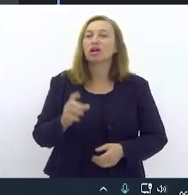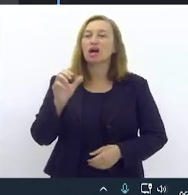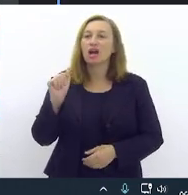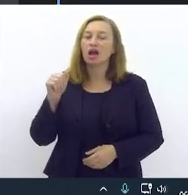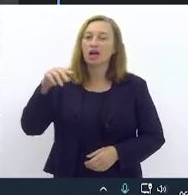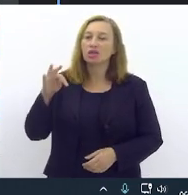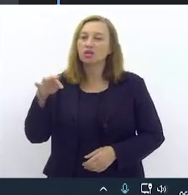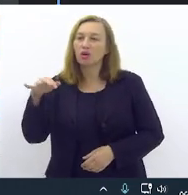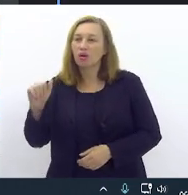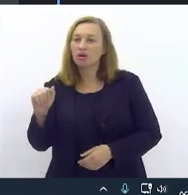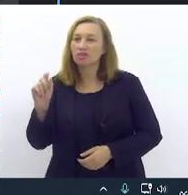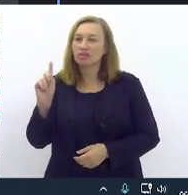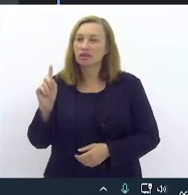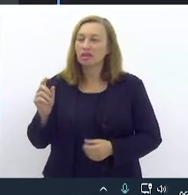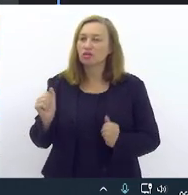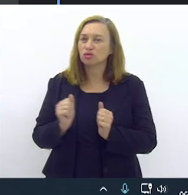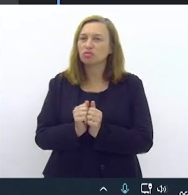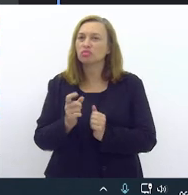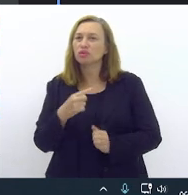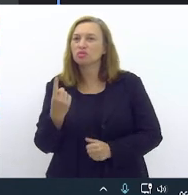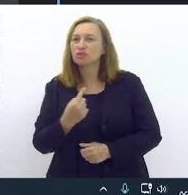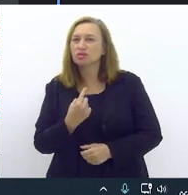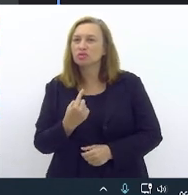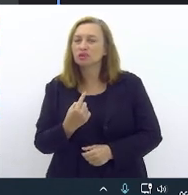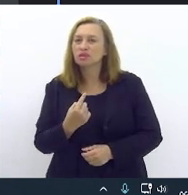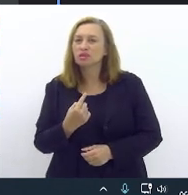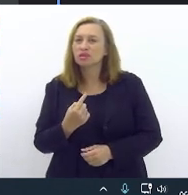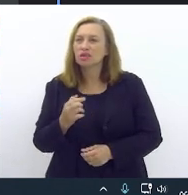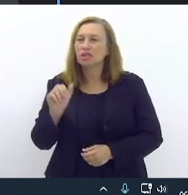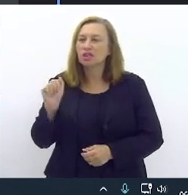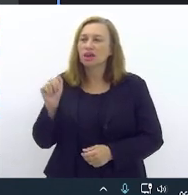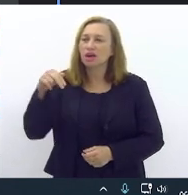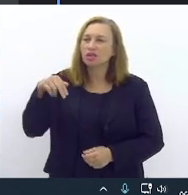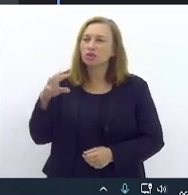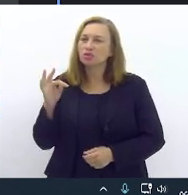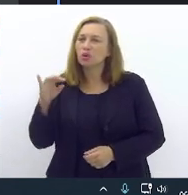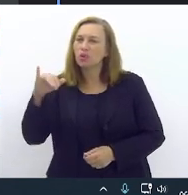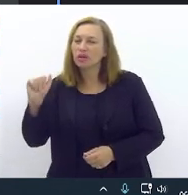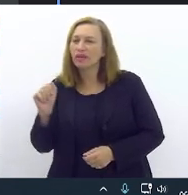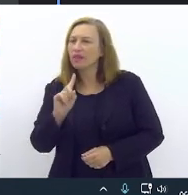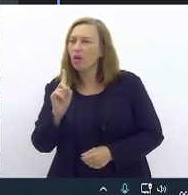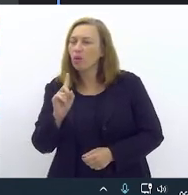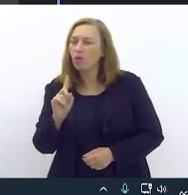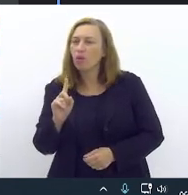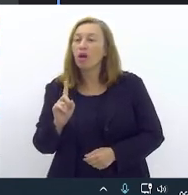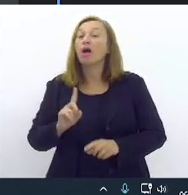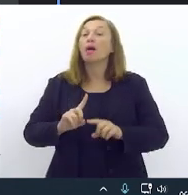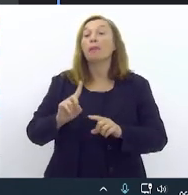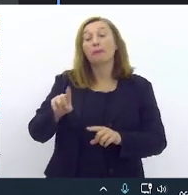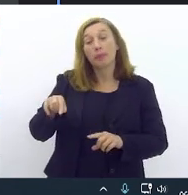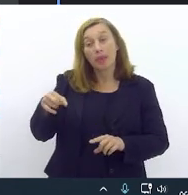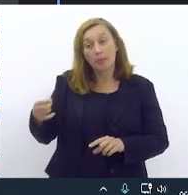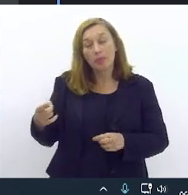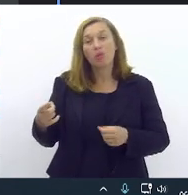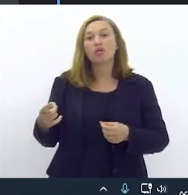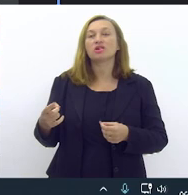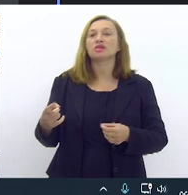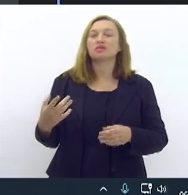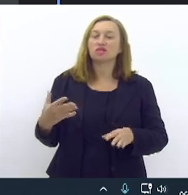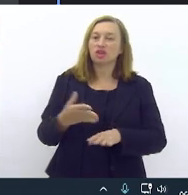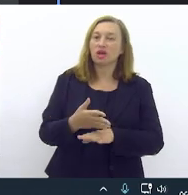está conosco virtualmente? Antônia? Ainda não, mas estará daqui a pouquinho. E